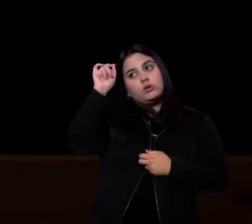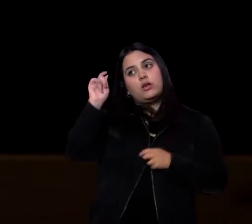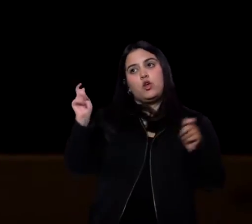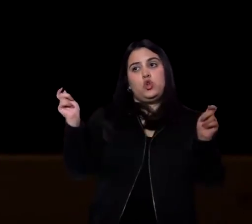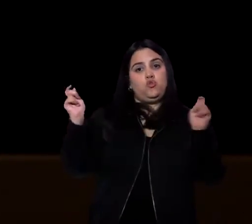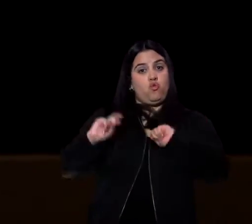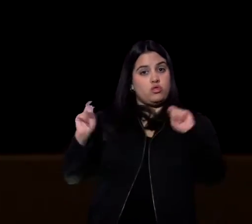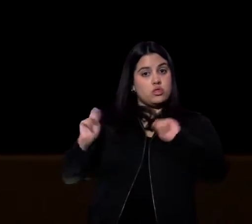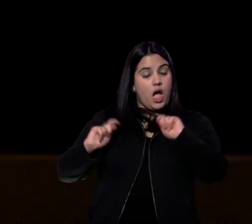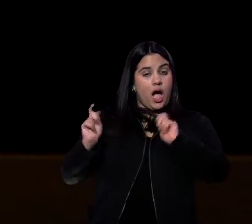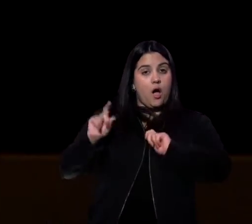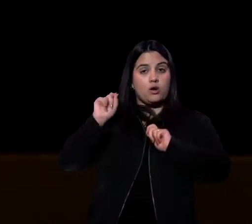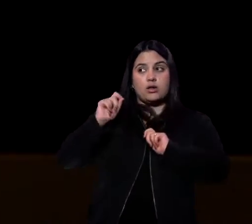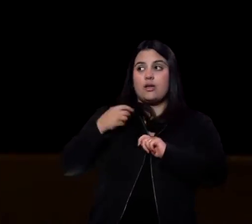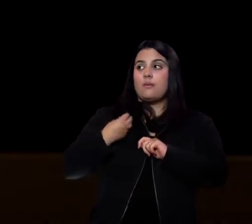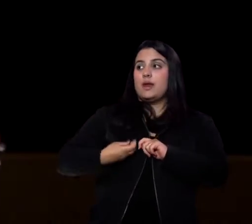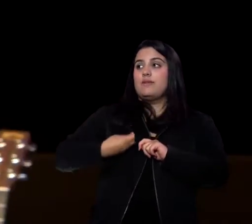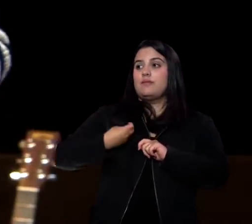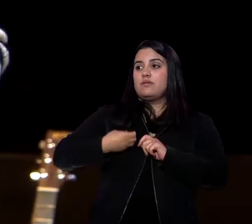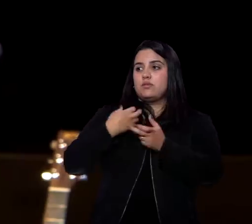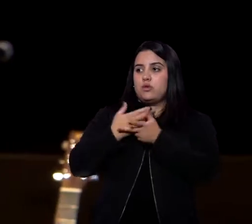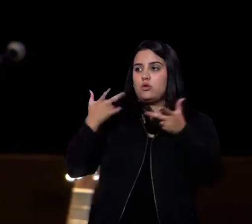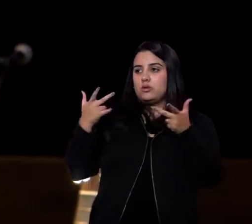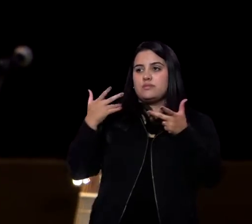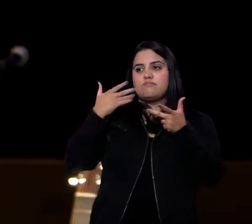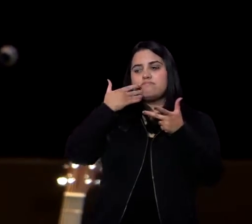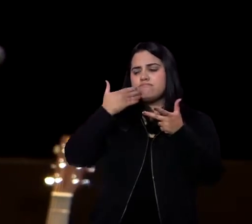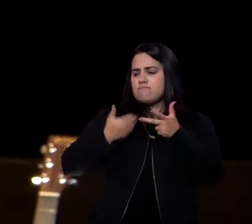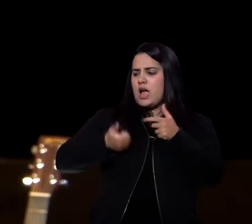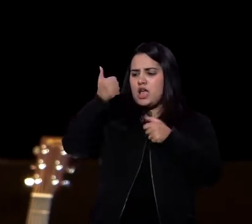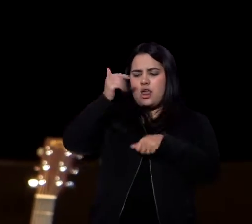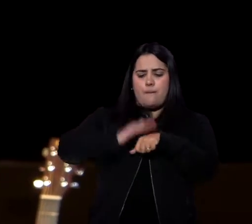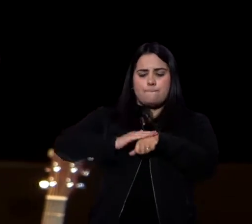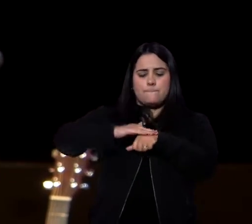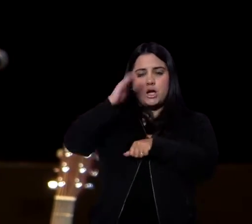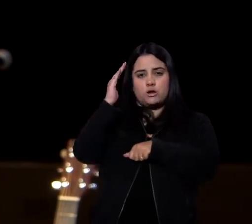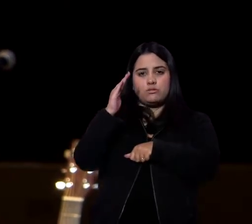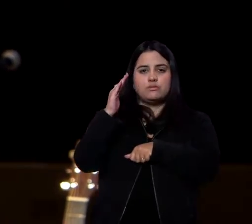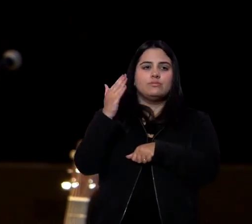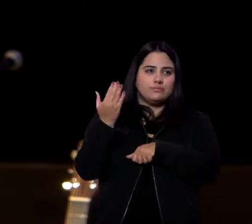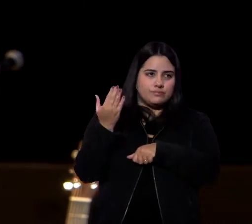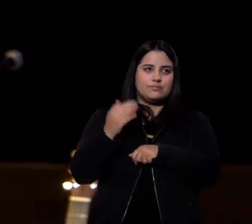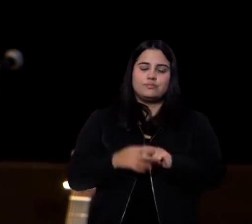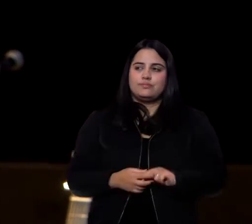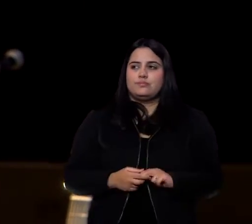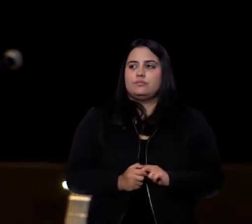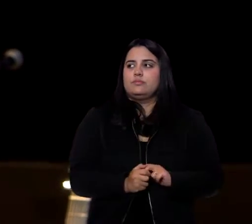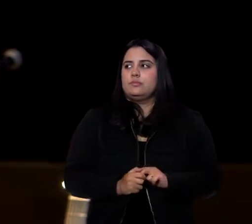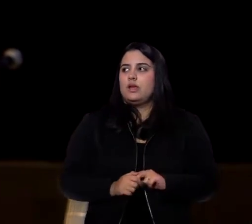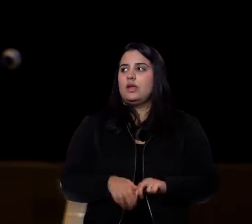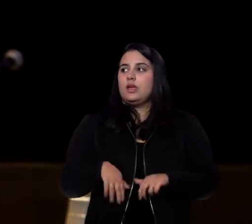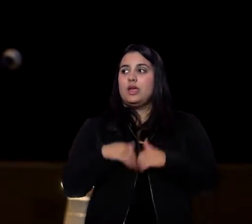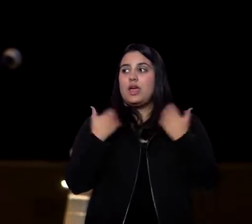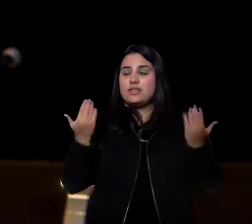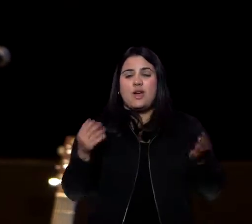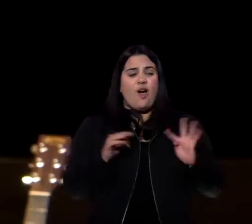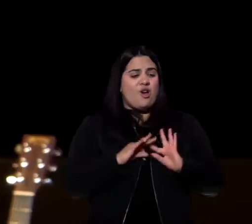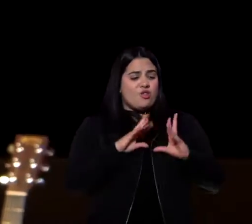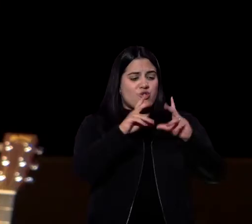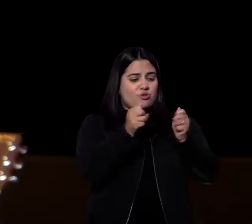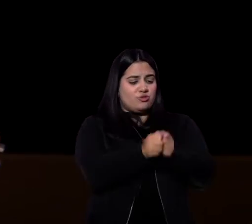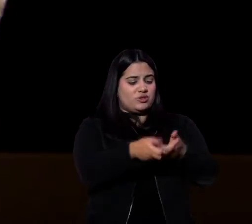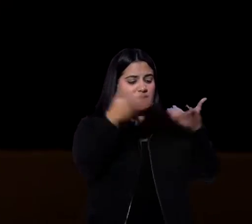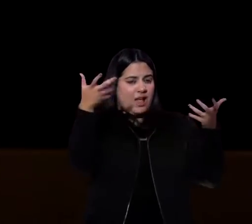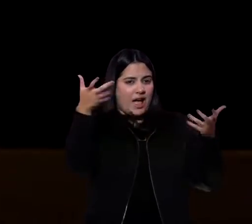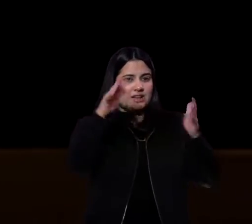viver todas essas coisas maiores na presença de Deus que a gente conversou até aqui. Cara, então todos os milagres da igreja